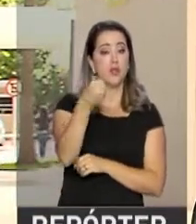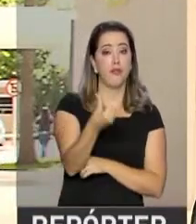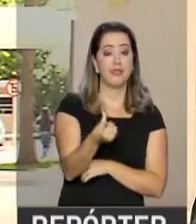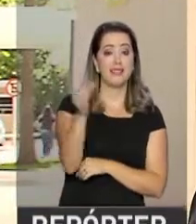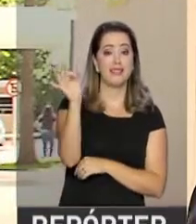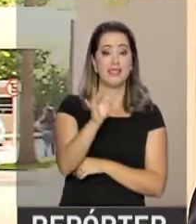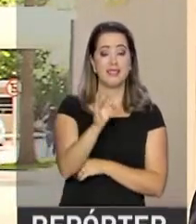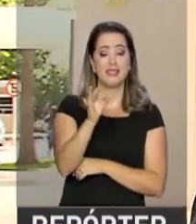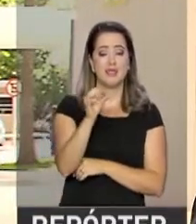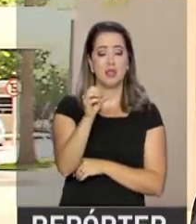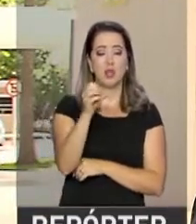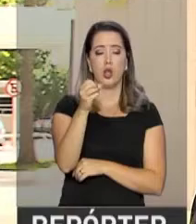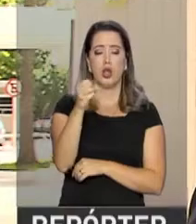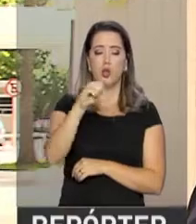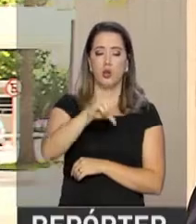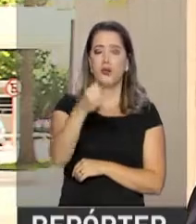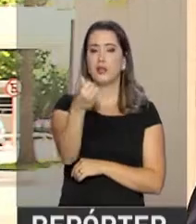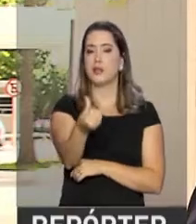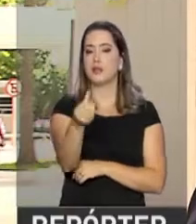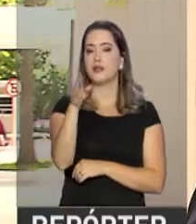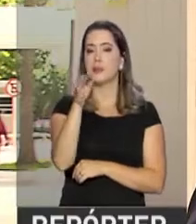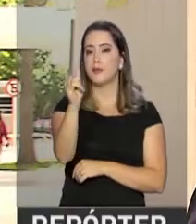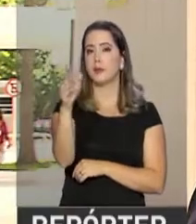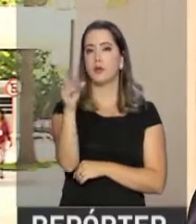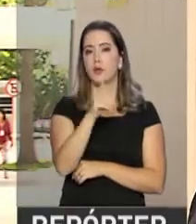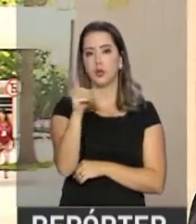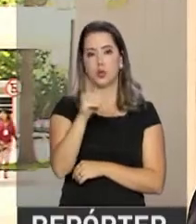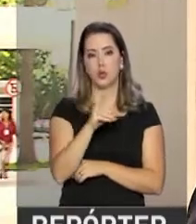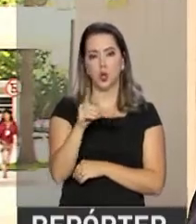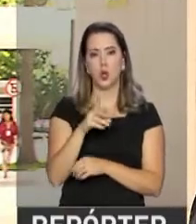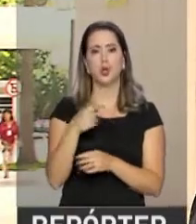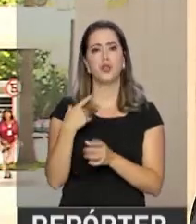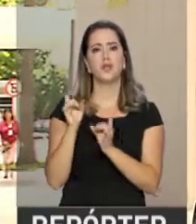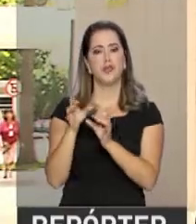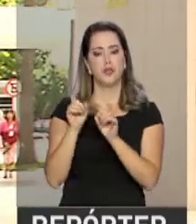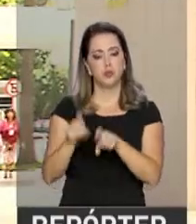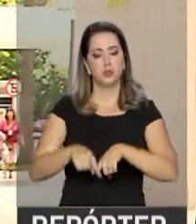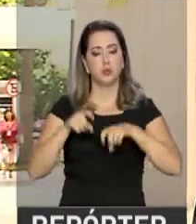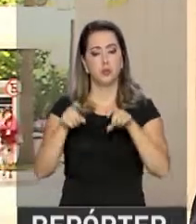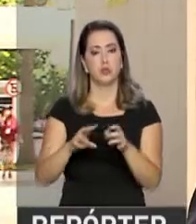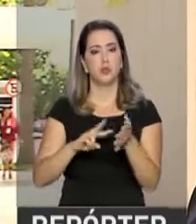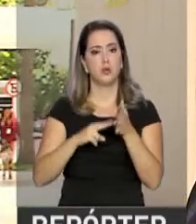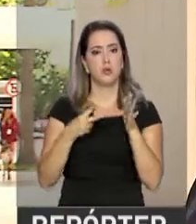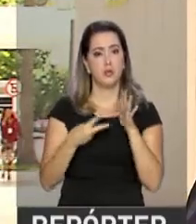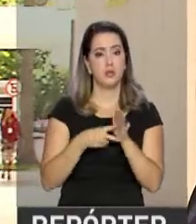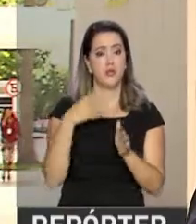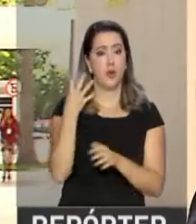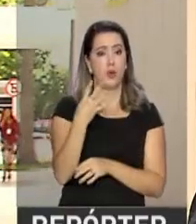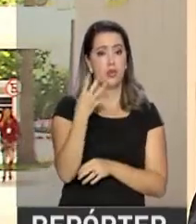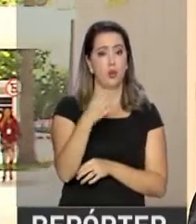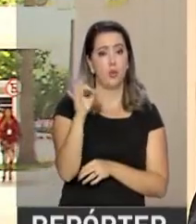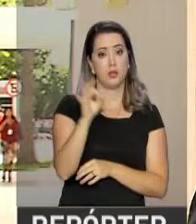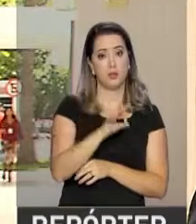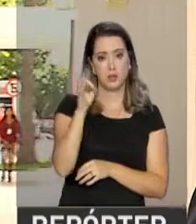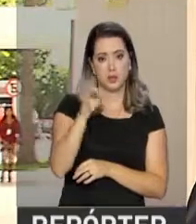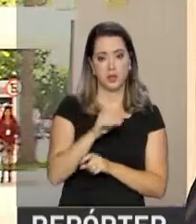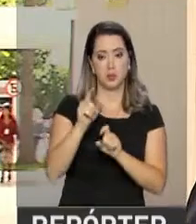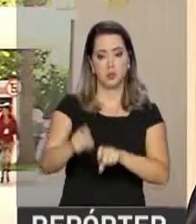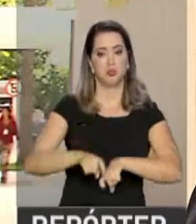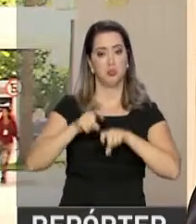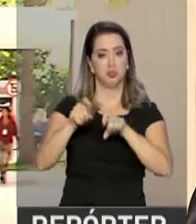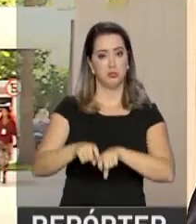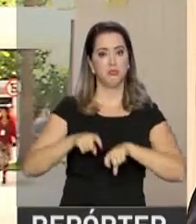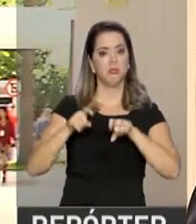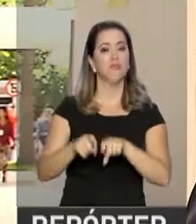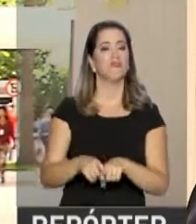agronegócio o que representa mais de 44 por cento das exportações brasileiras e para que o sucesso se mantenha o